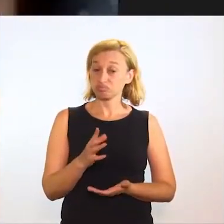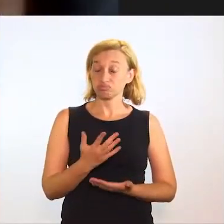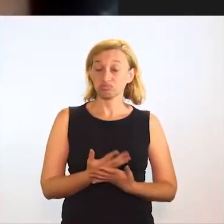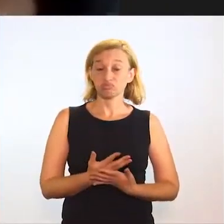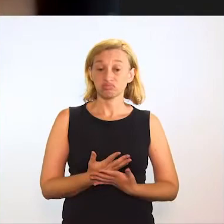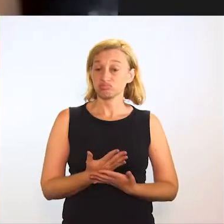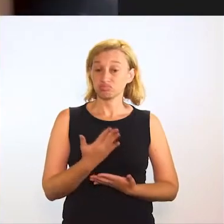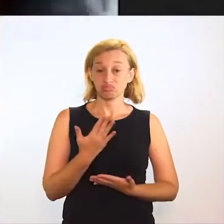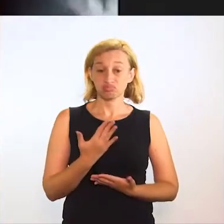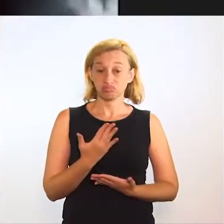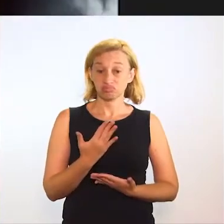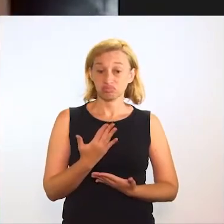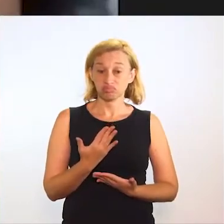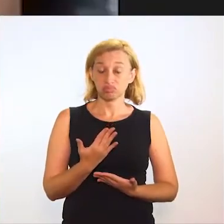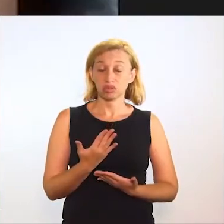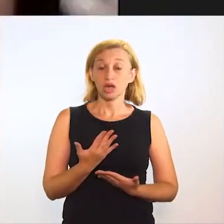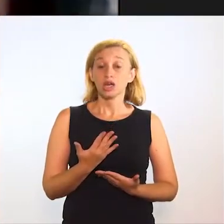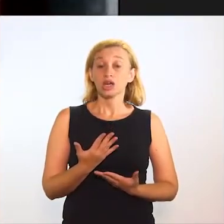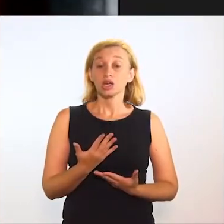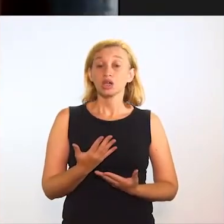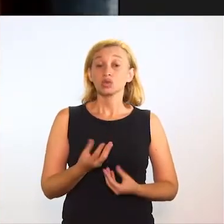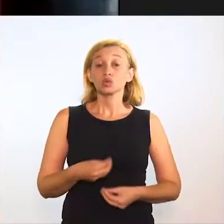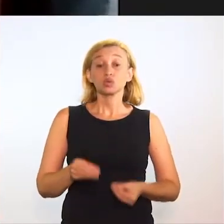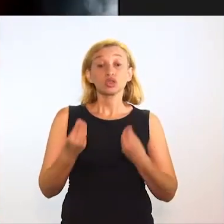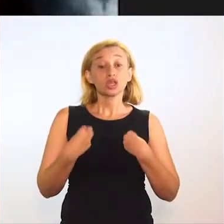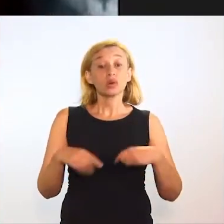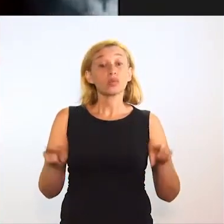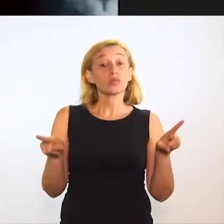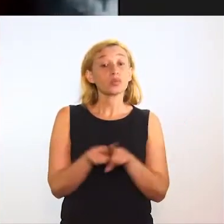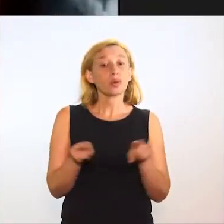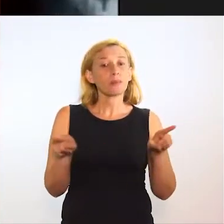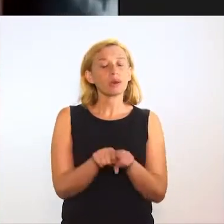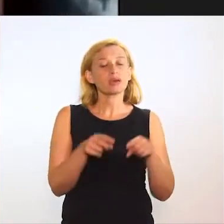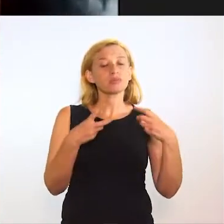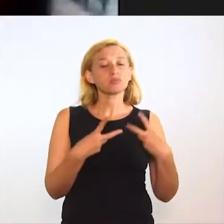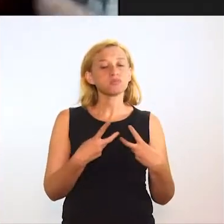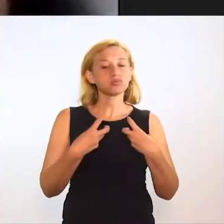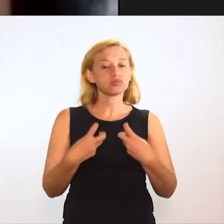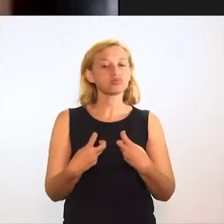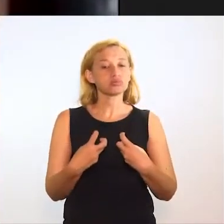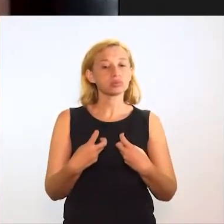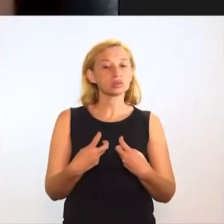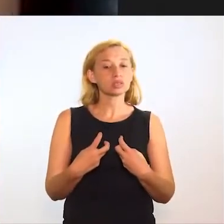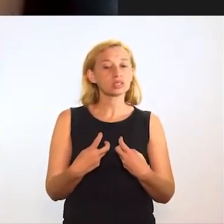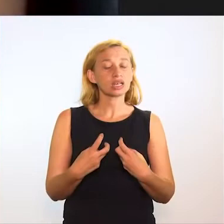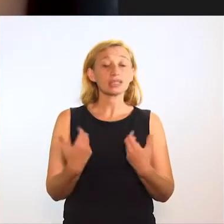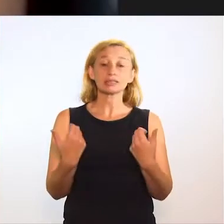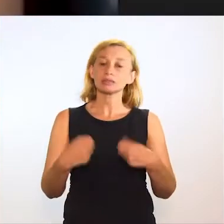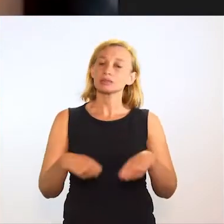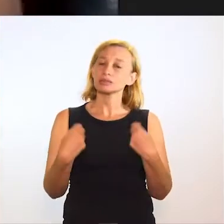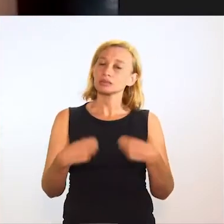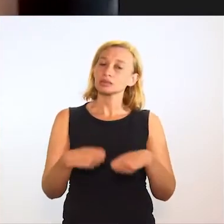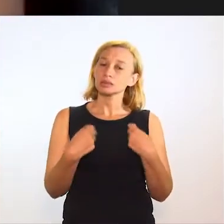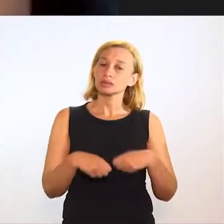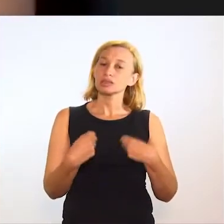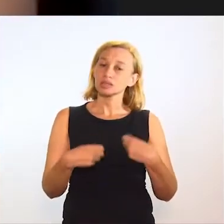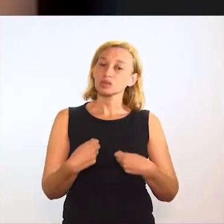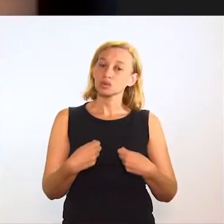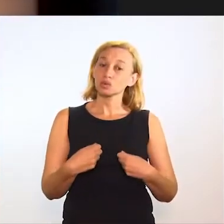muita confiança, e nos trouxe também a percepção